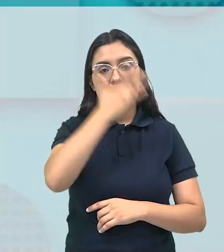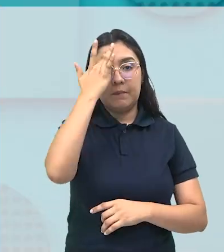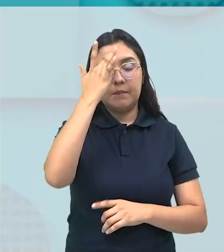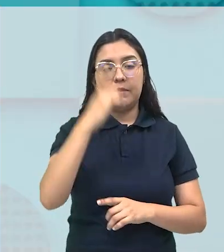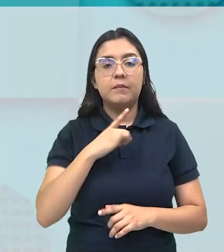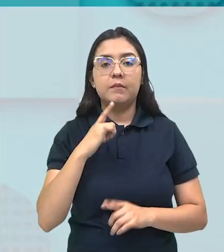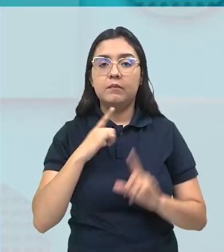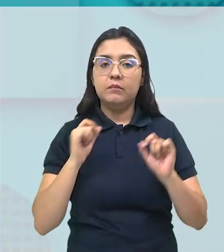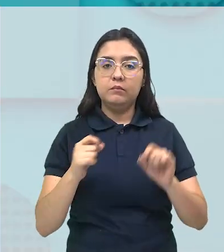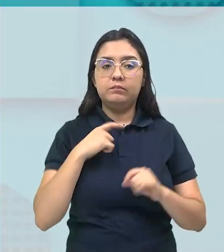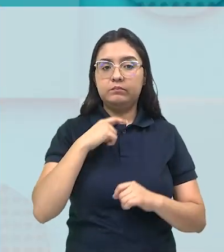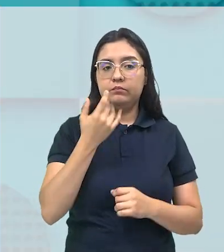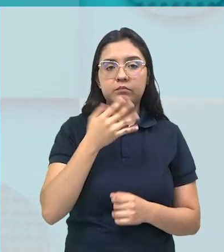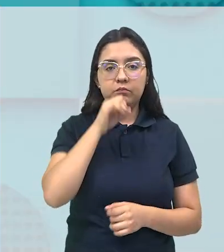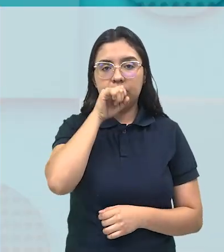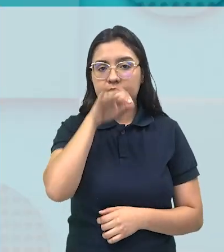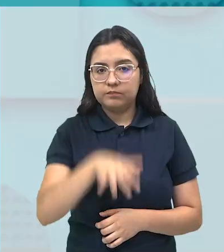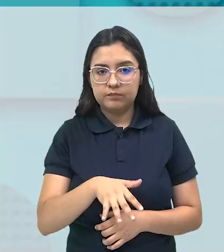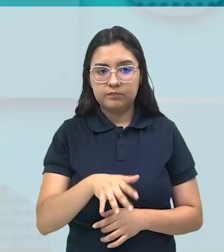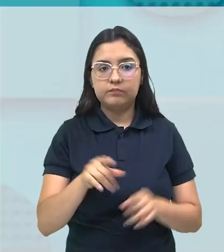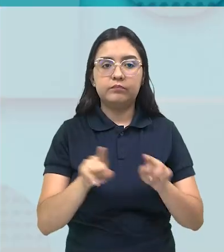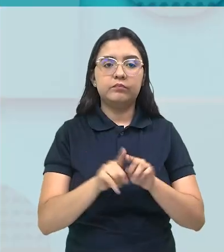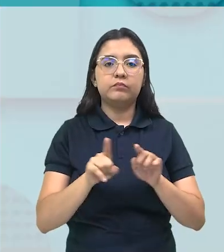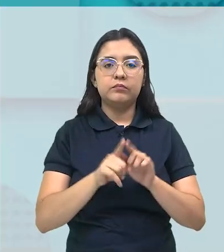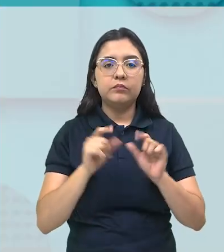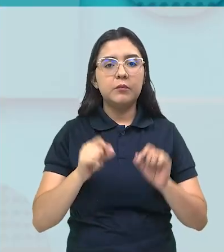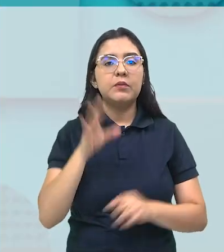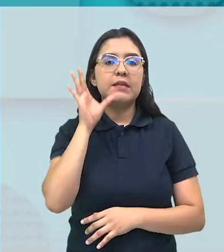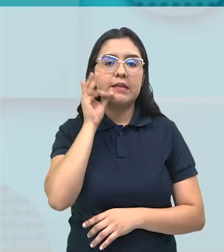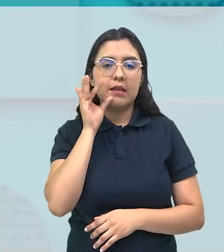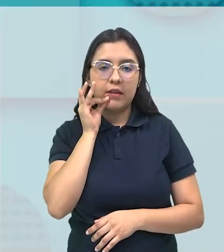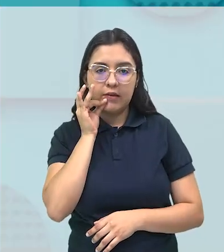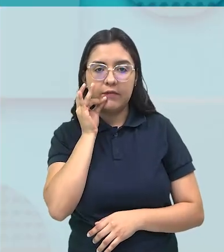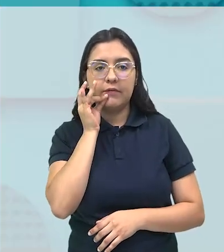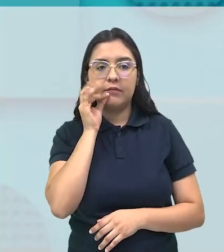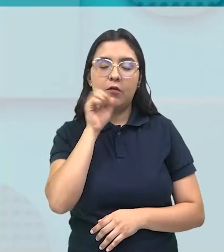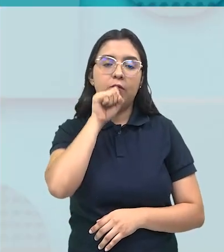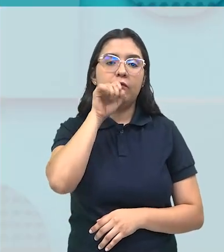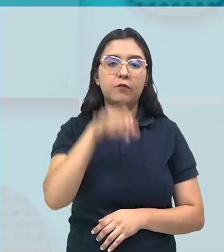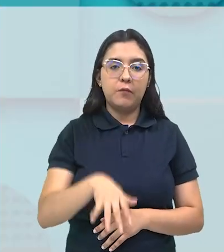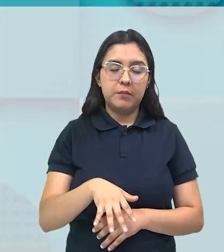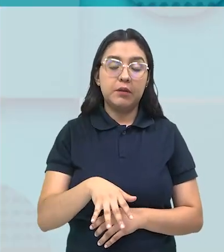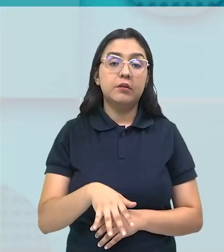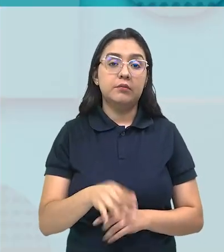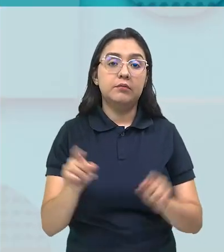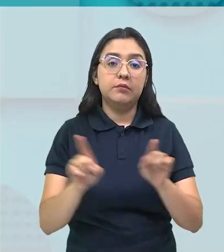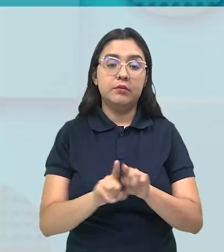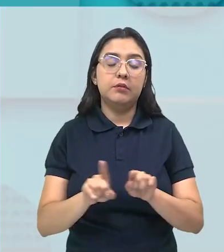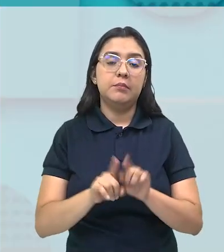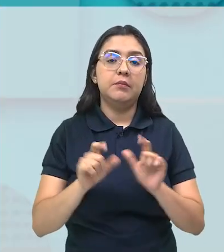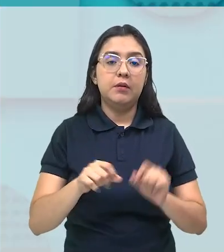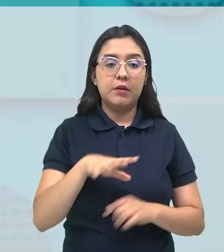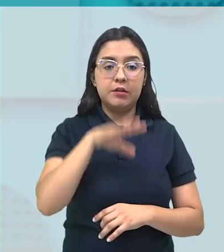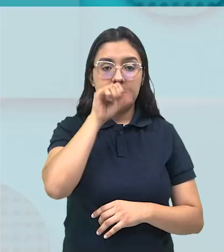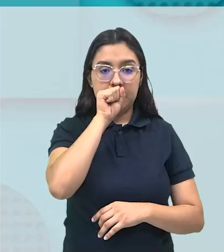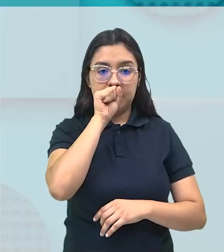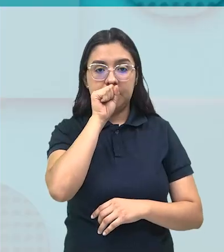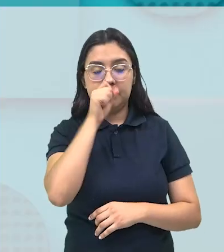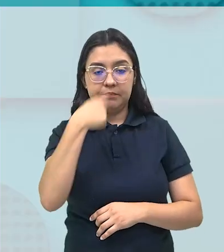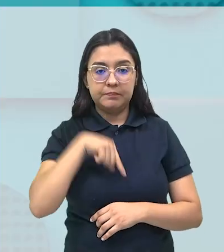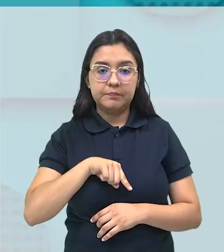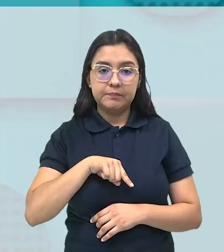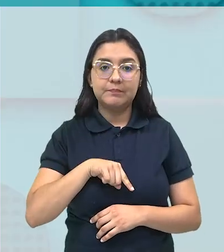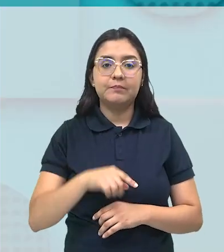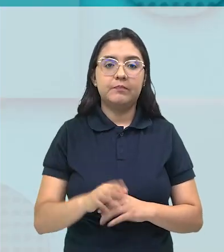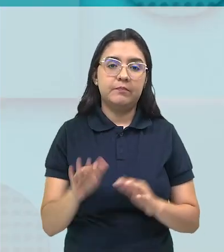evitar que a pessoa se engasgue, né? Geralmente ela produz muita saliva, às vezes vomita, então para ela não